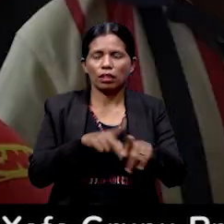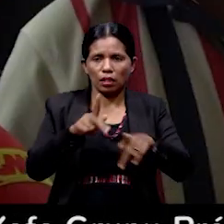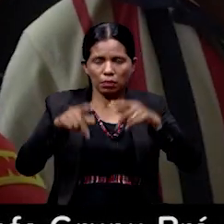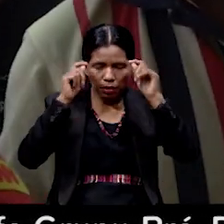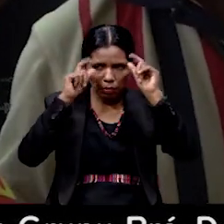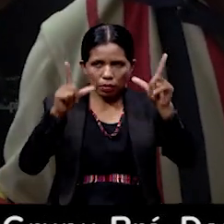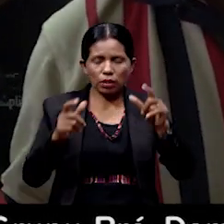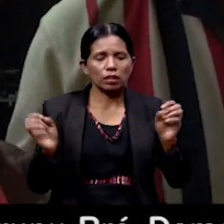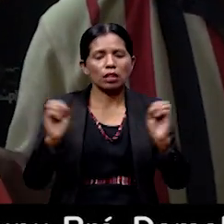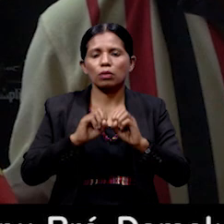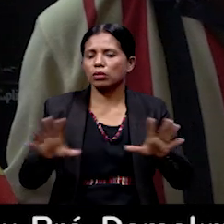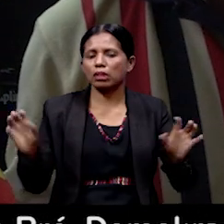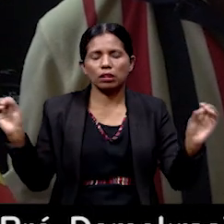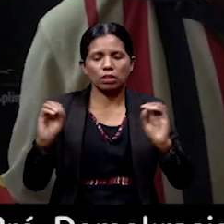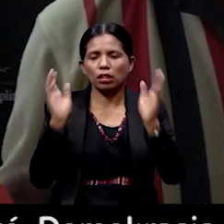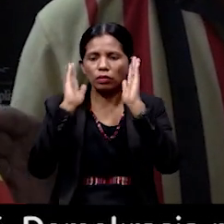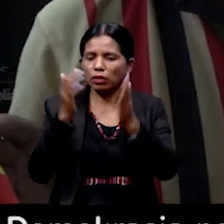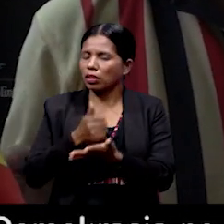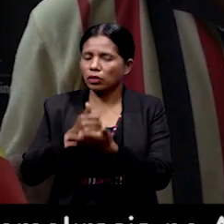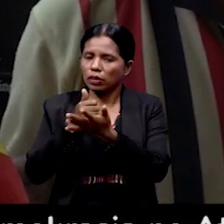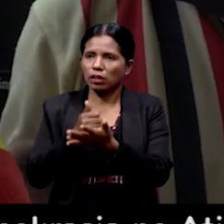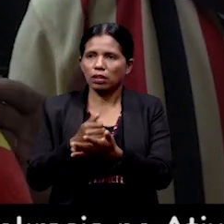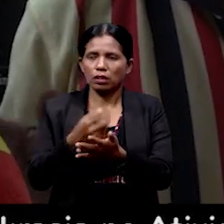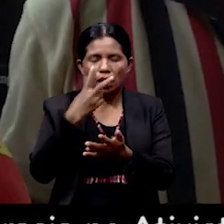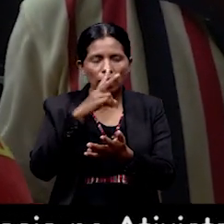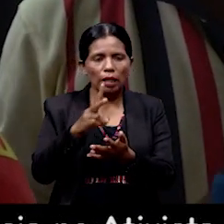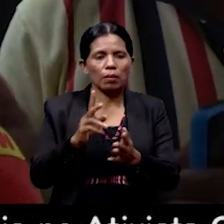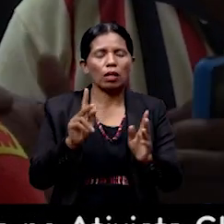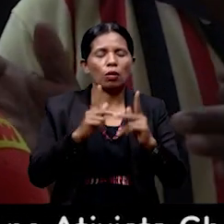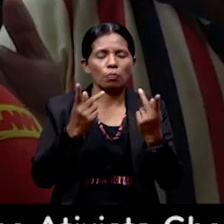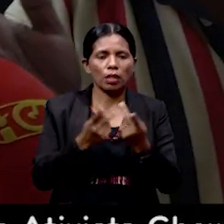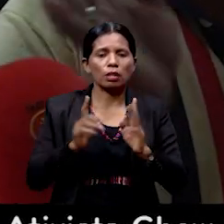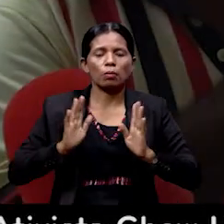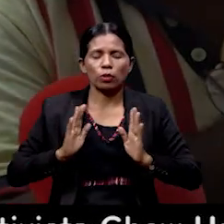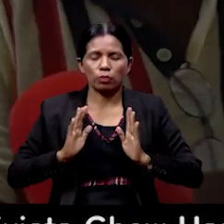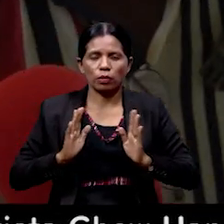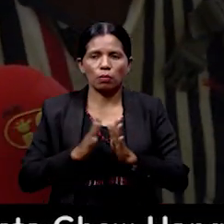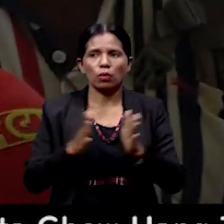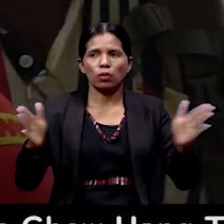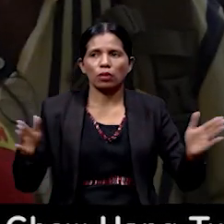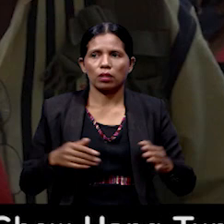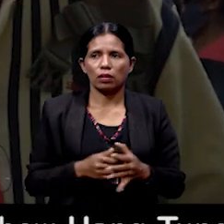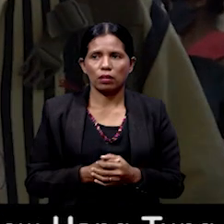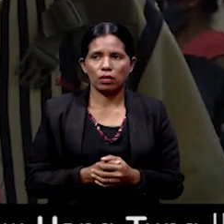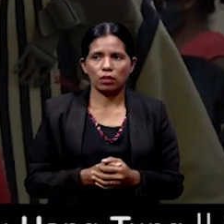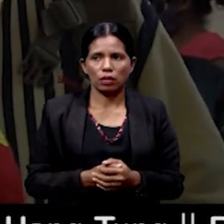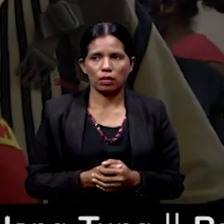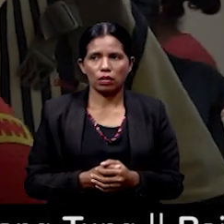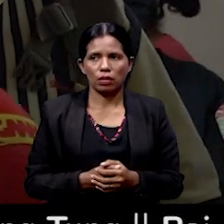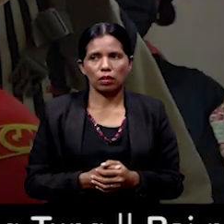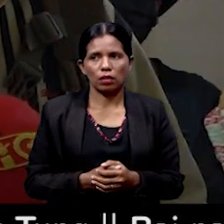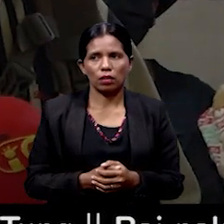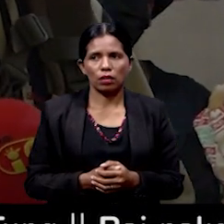Timor, se irá abandonar o dia, se irá buscar aquele setor, se irá tomar o sambara. Primeiro fazer, né, haruka o lugo, mas companhia bobo, se irá nem ninha.